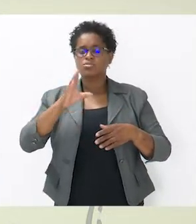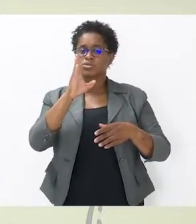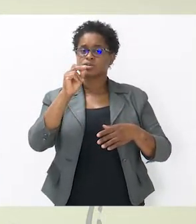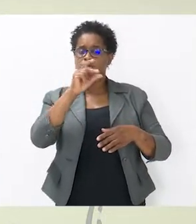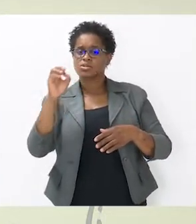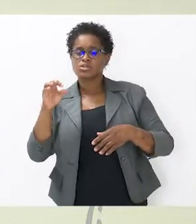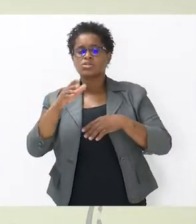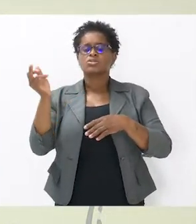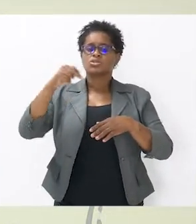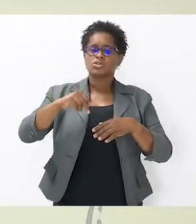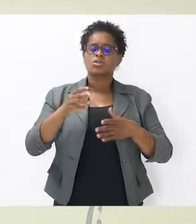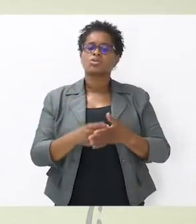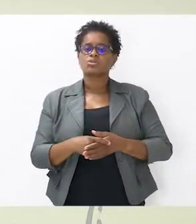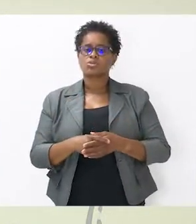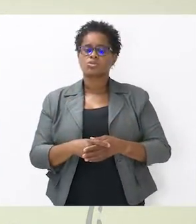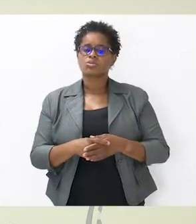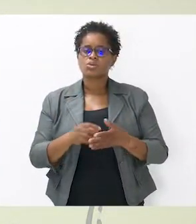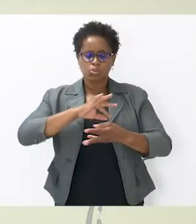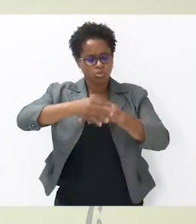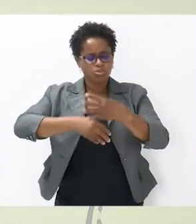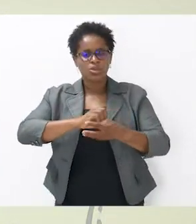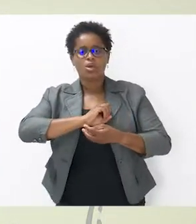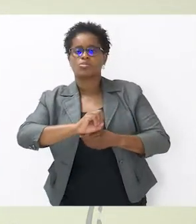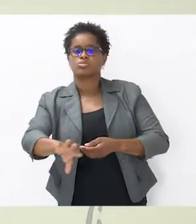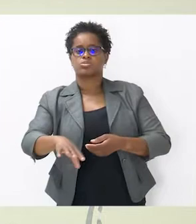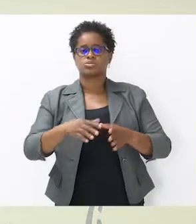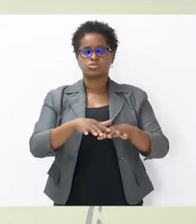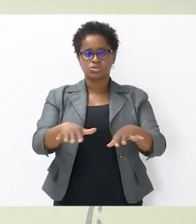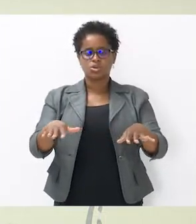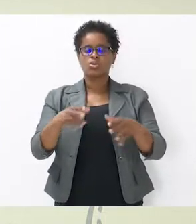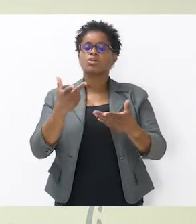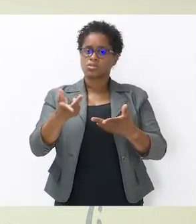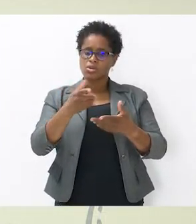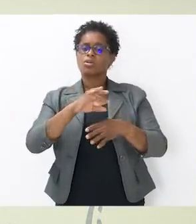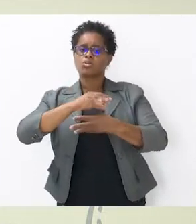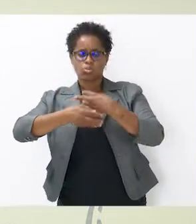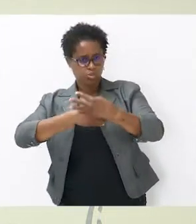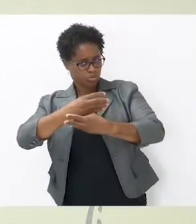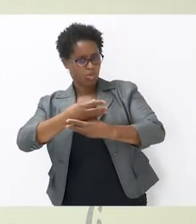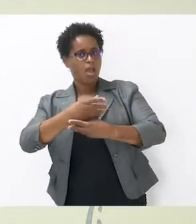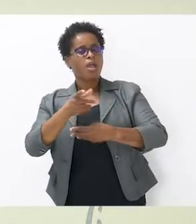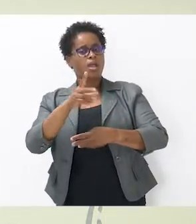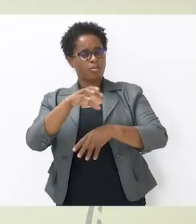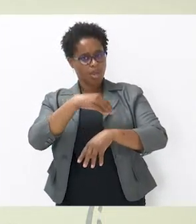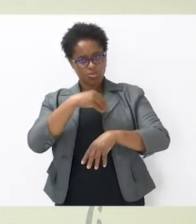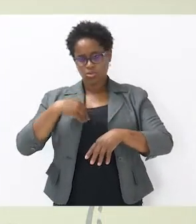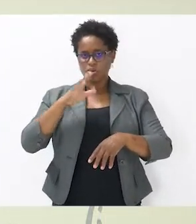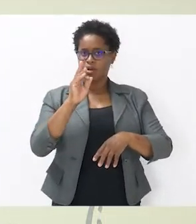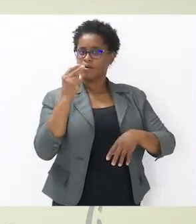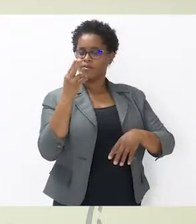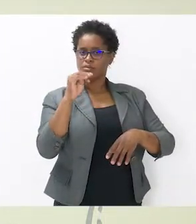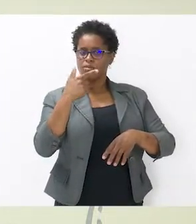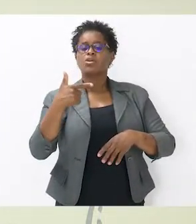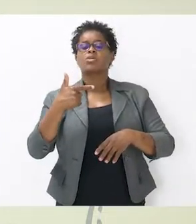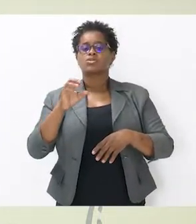chegou com o embrulho e atirou o embrulho ao chão. O embrulho era para o Dr. Fausto, não era? Então, o que é que aconteceu? O